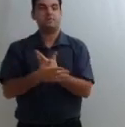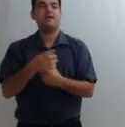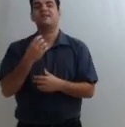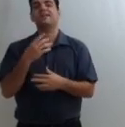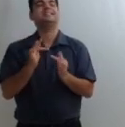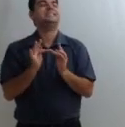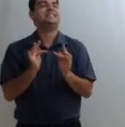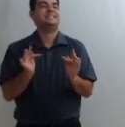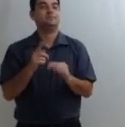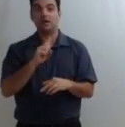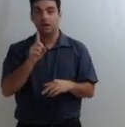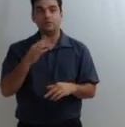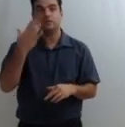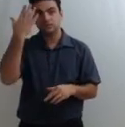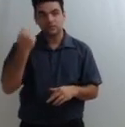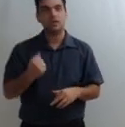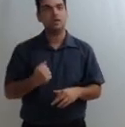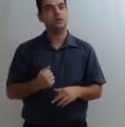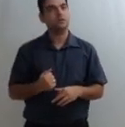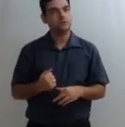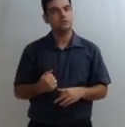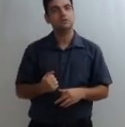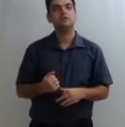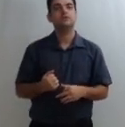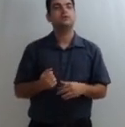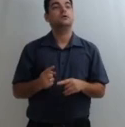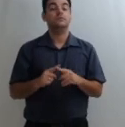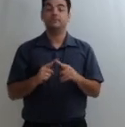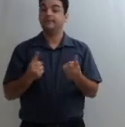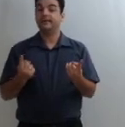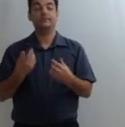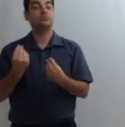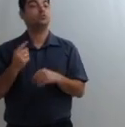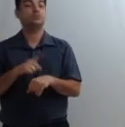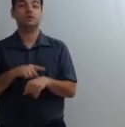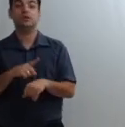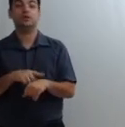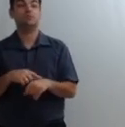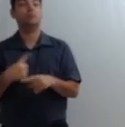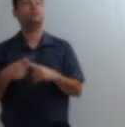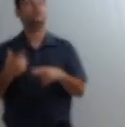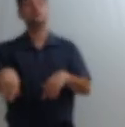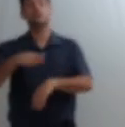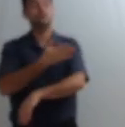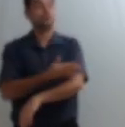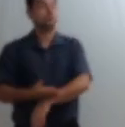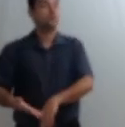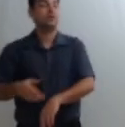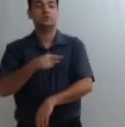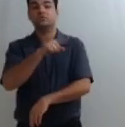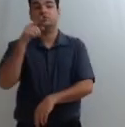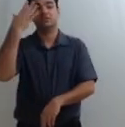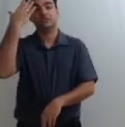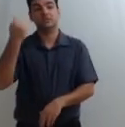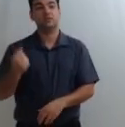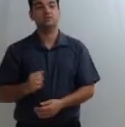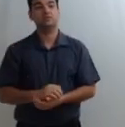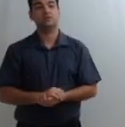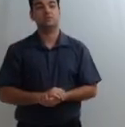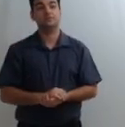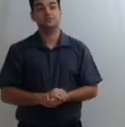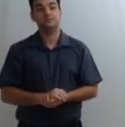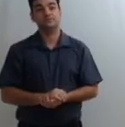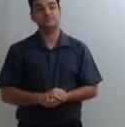Há elementos que sim e que não, vai ser o júri, não seremos nem nós julgadores, nem nós defensores, nem nós acusadores que vão fazer esse julgamento, serão só os